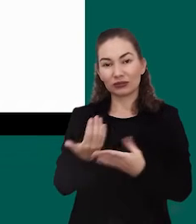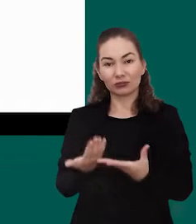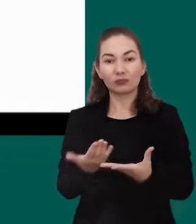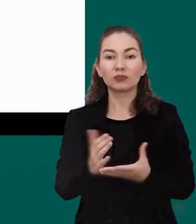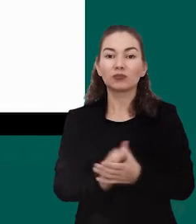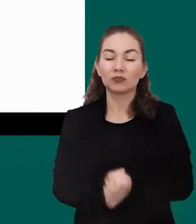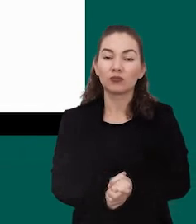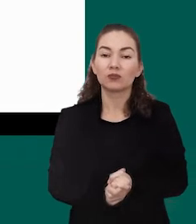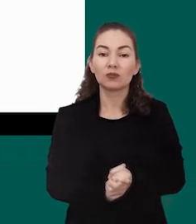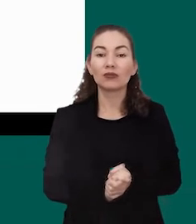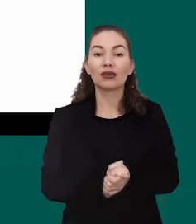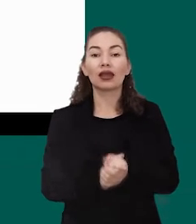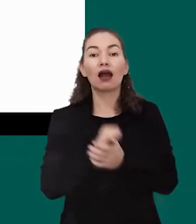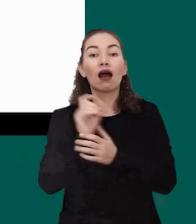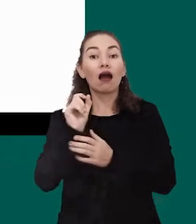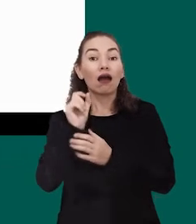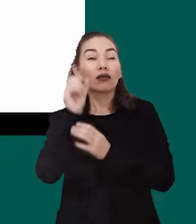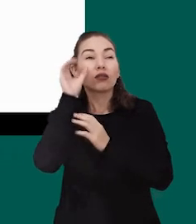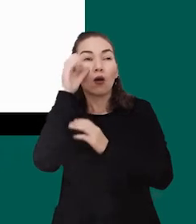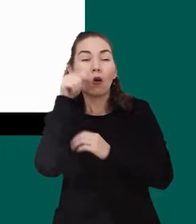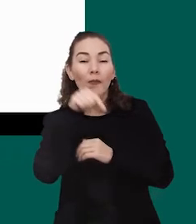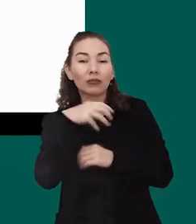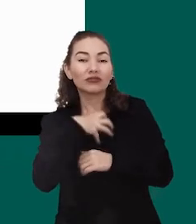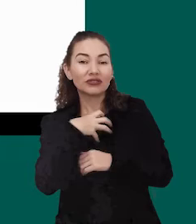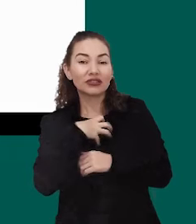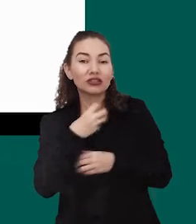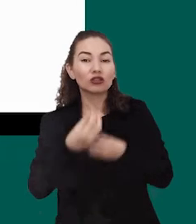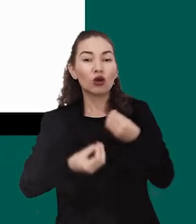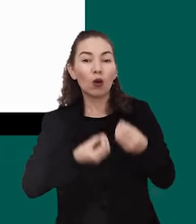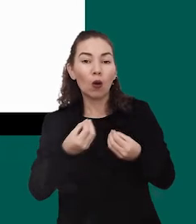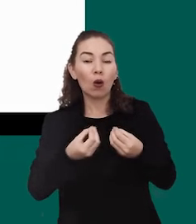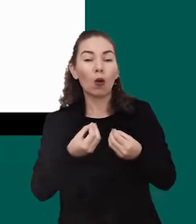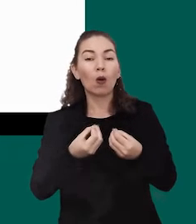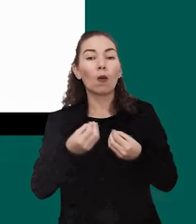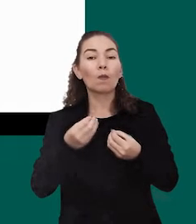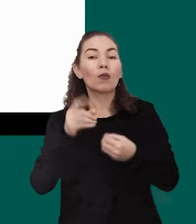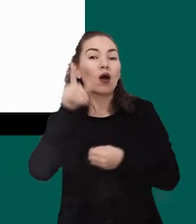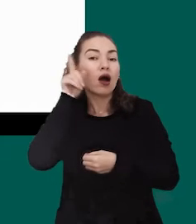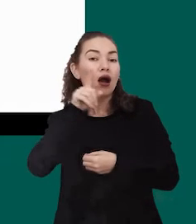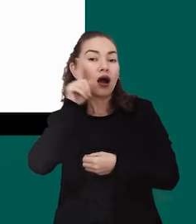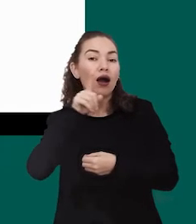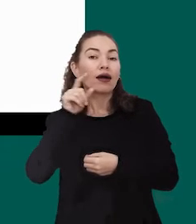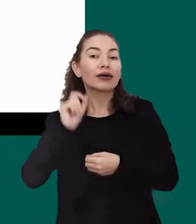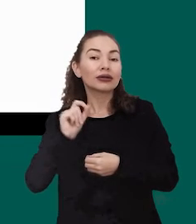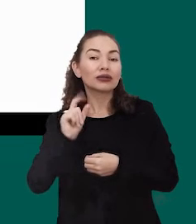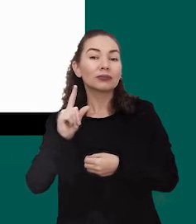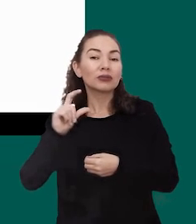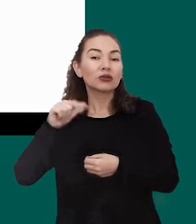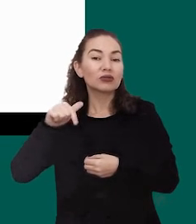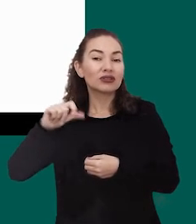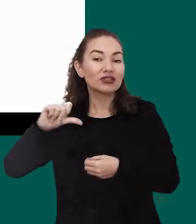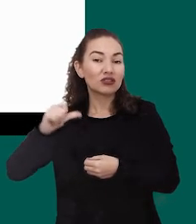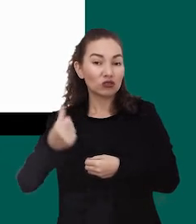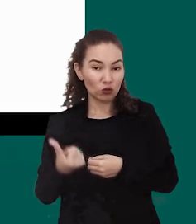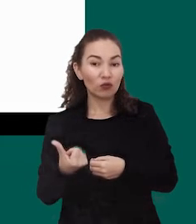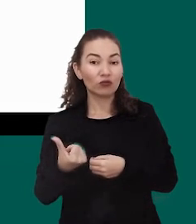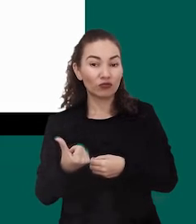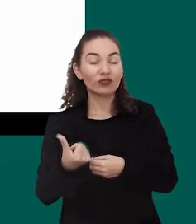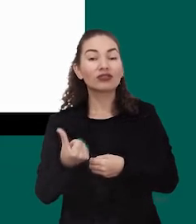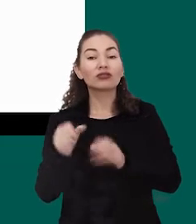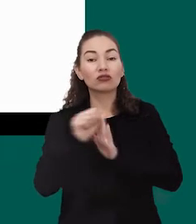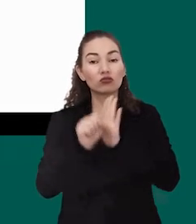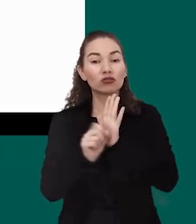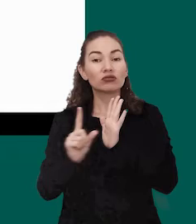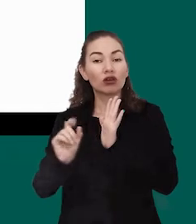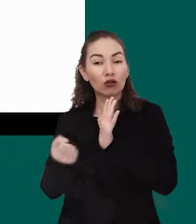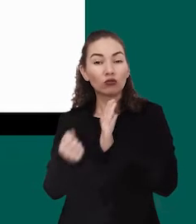pouco sagaz, observou essa variolação que acontecia em território americano no século, aqui na verdade é 1796, né, no século XVIII,